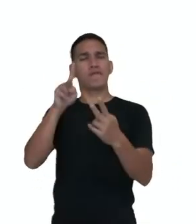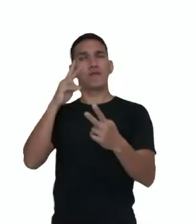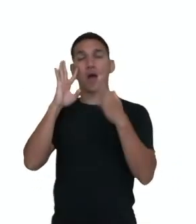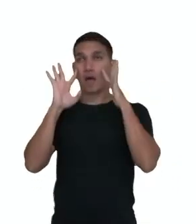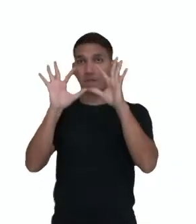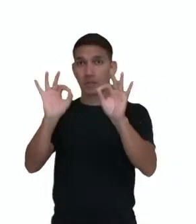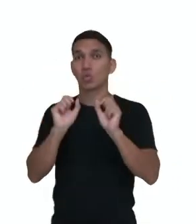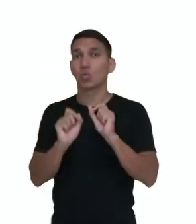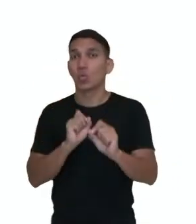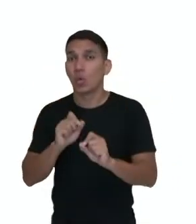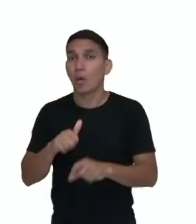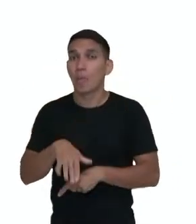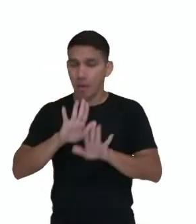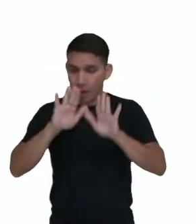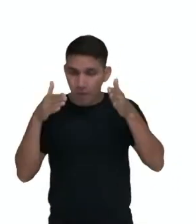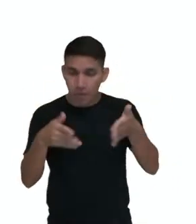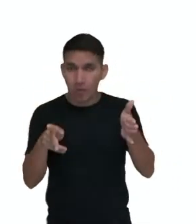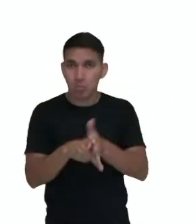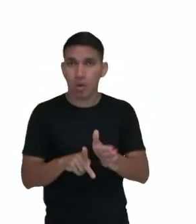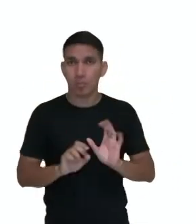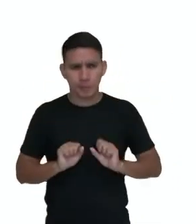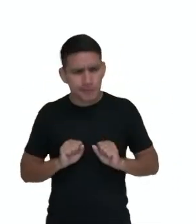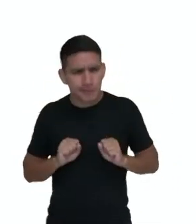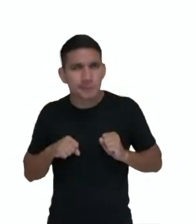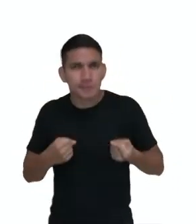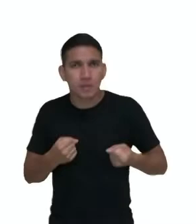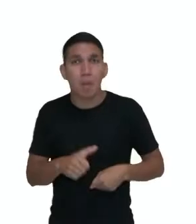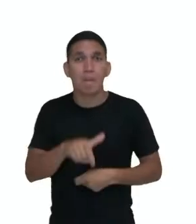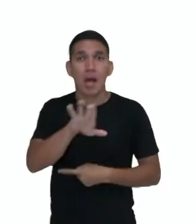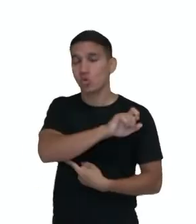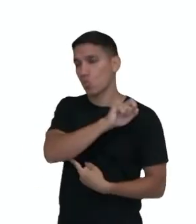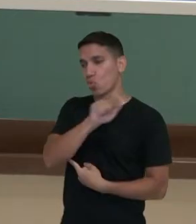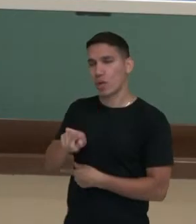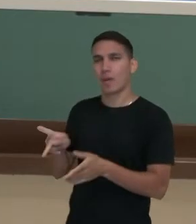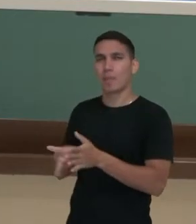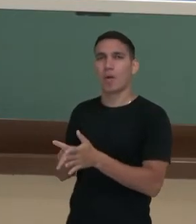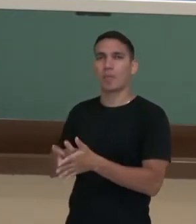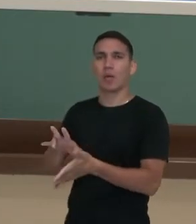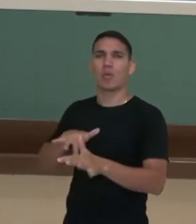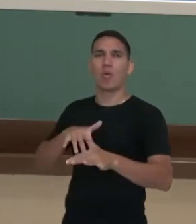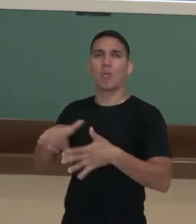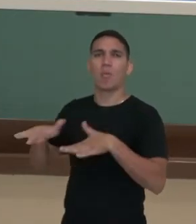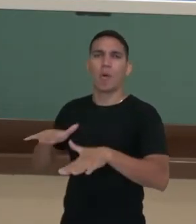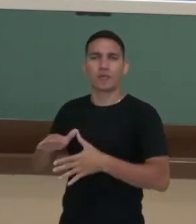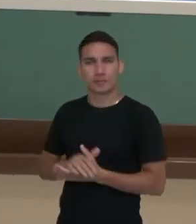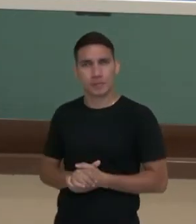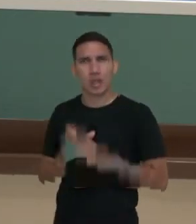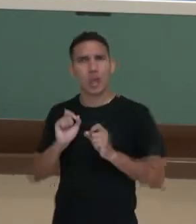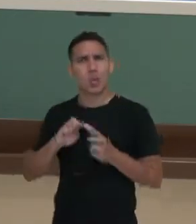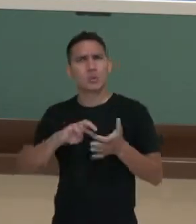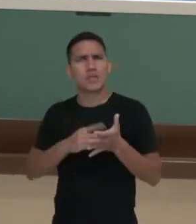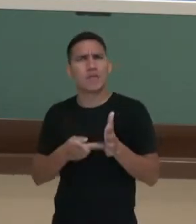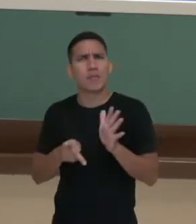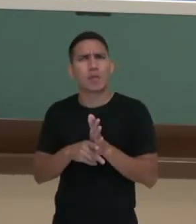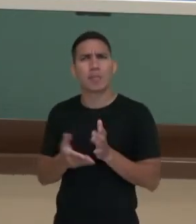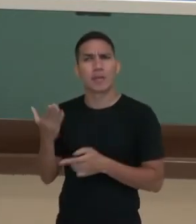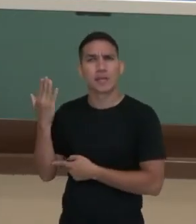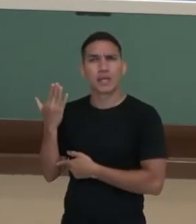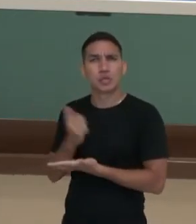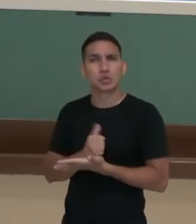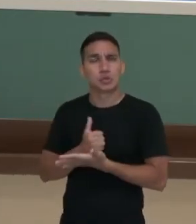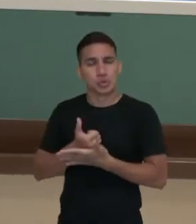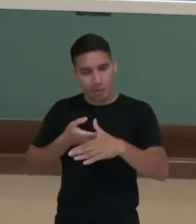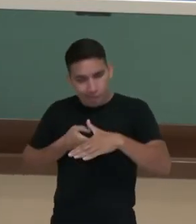focando mais no treinamento de resistência do que em treinamentos aeróbicos. O que é esse jogo? Você entraria